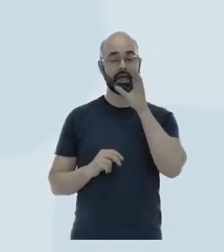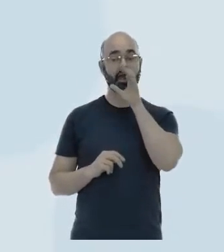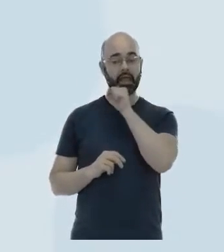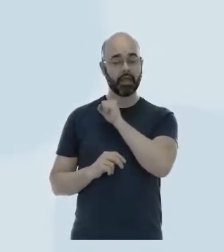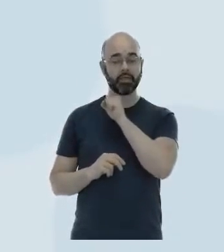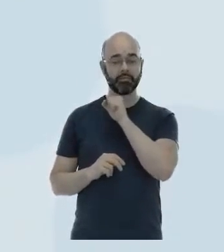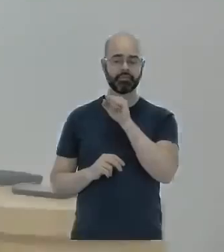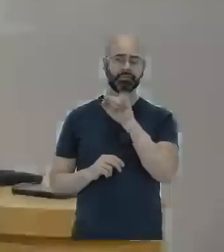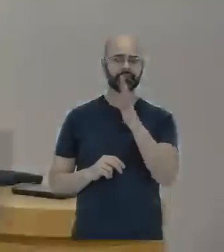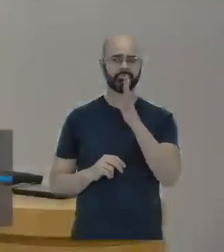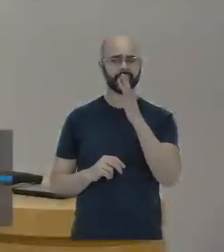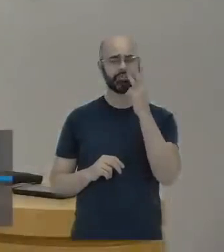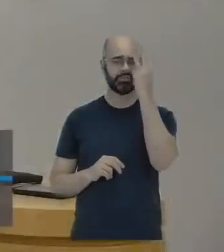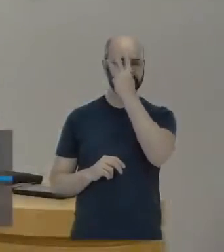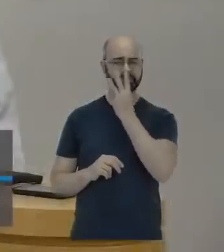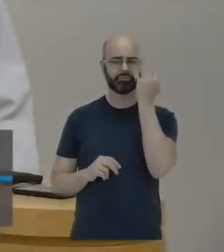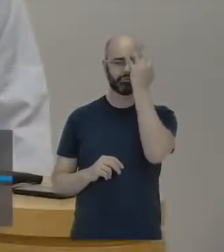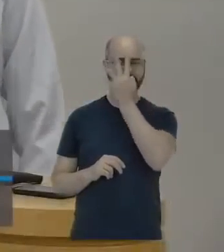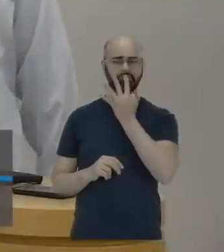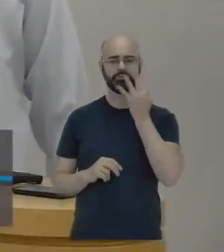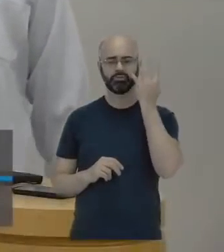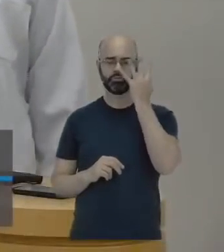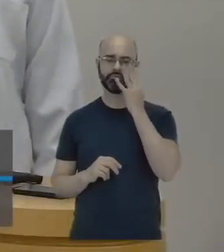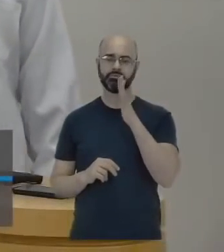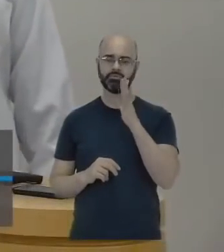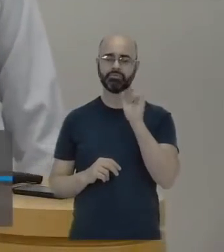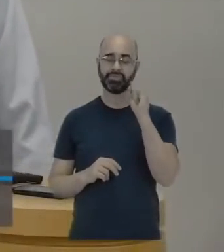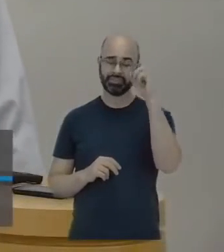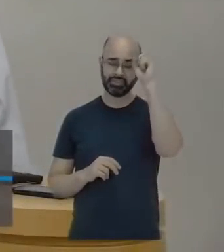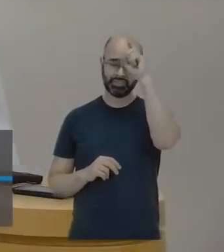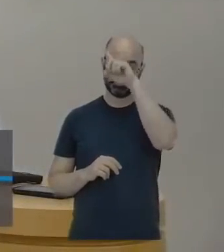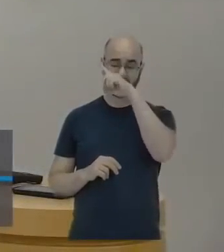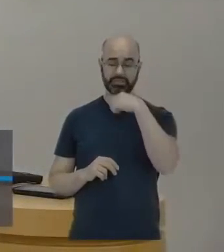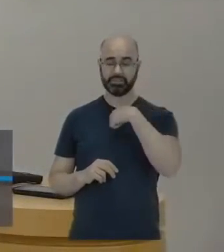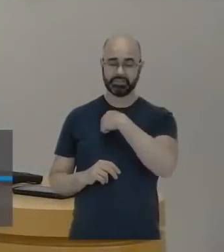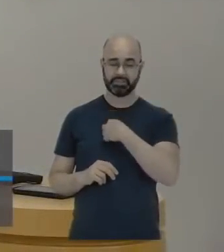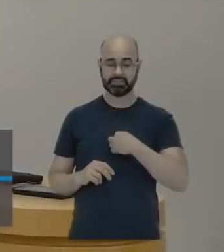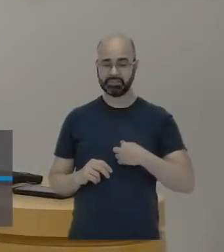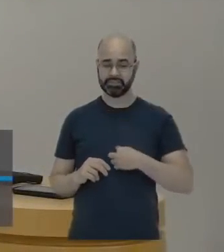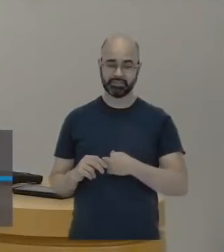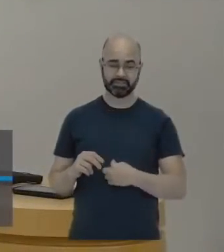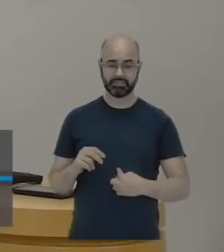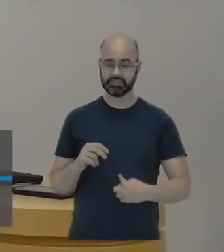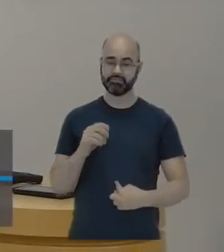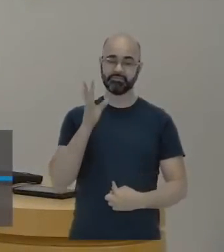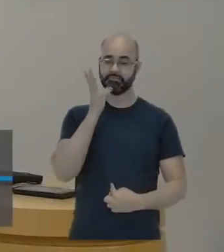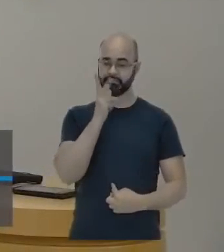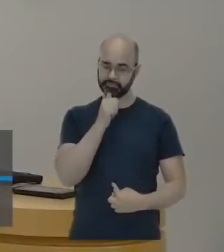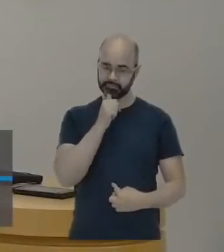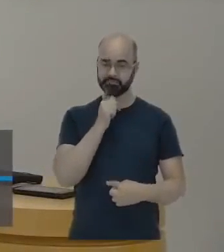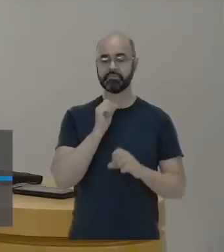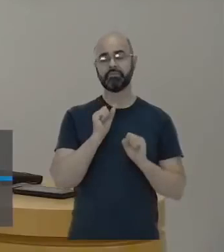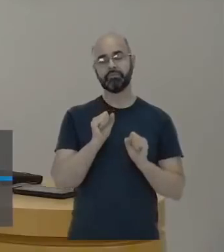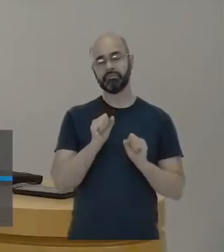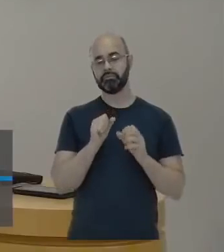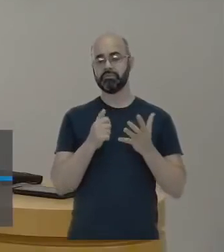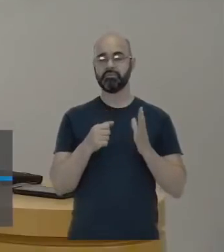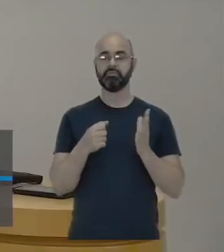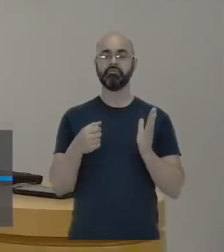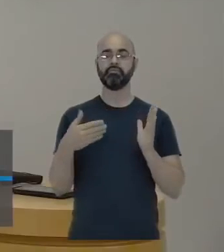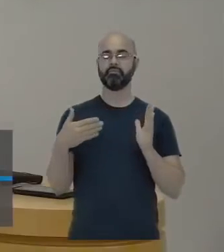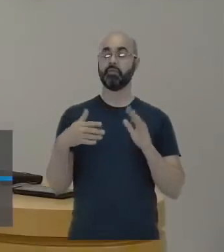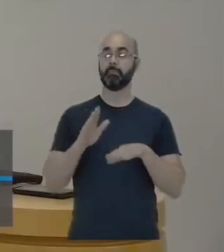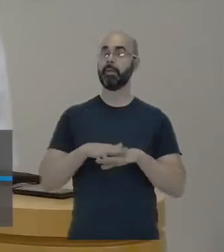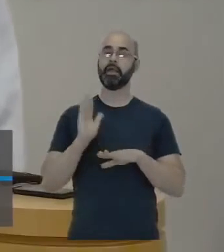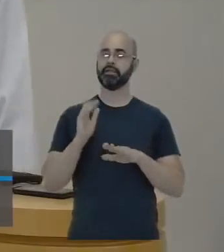digestão, pode durar aí 3, 4 horinhas, né? Mas se for de difícil digestão, então esse alimento essa digestão vai demorar